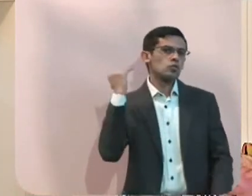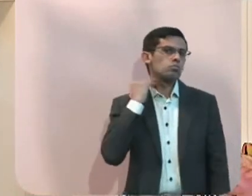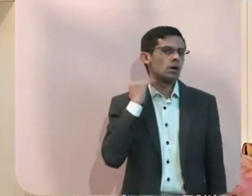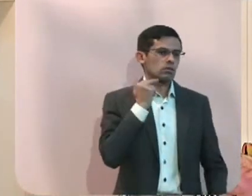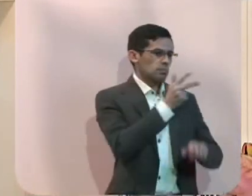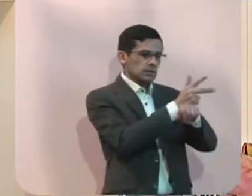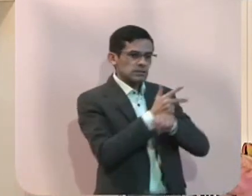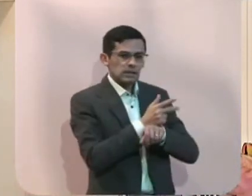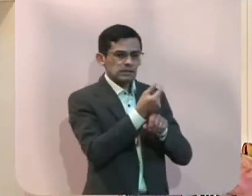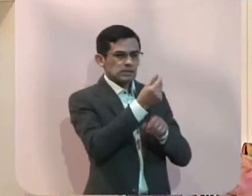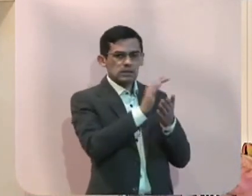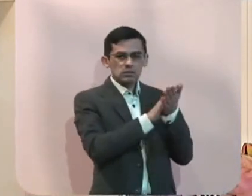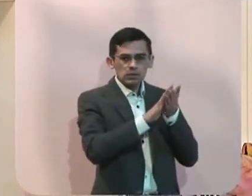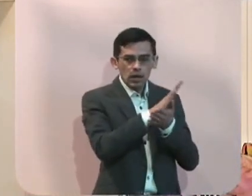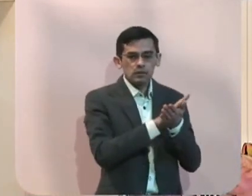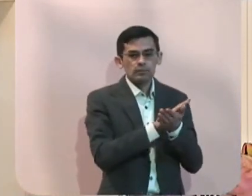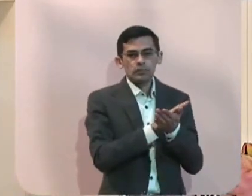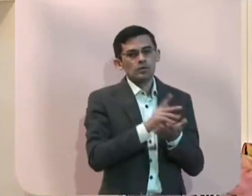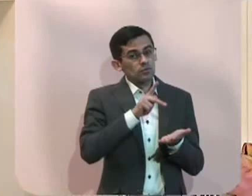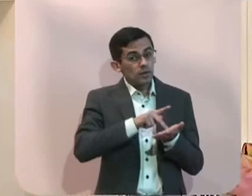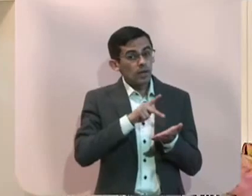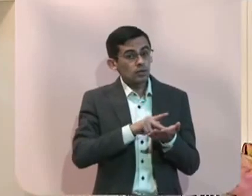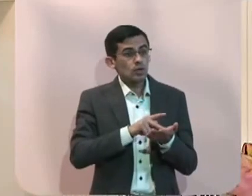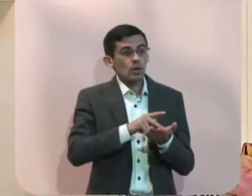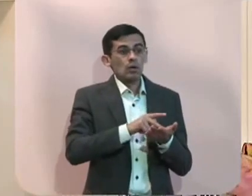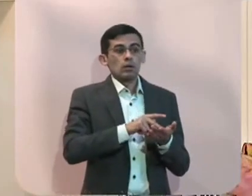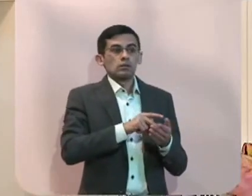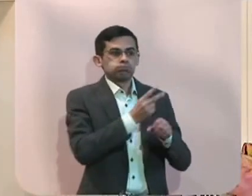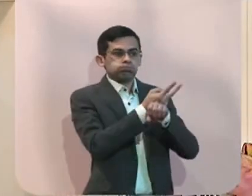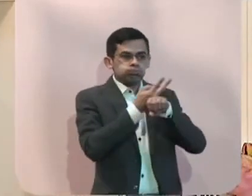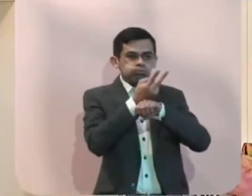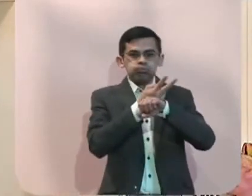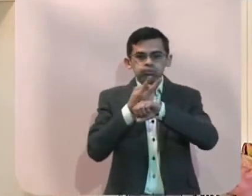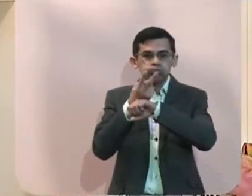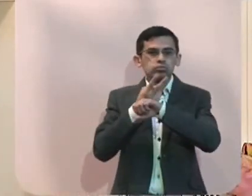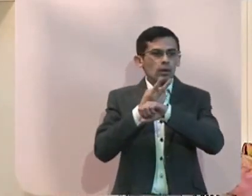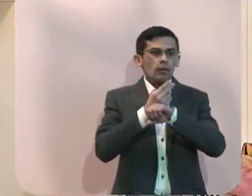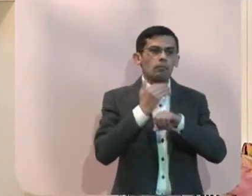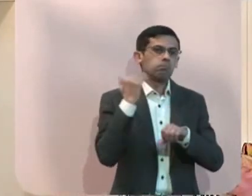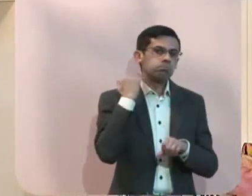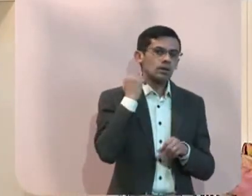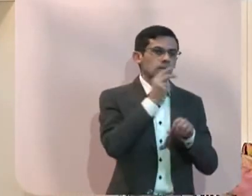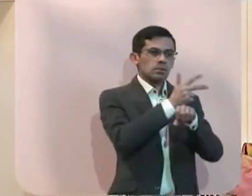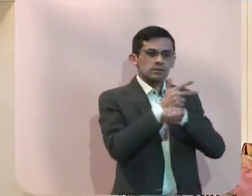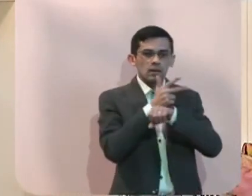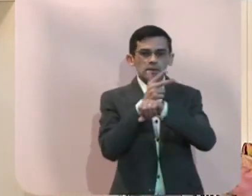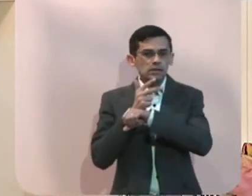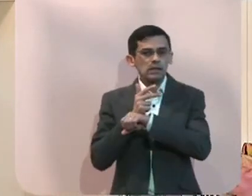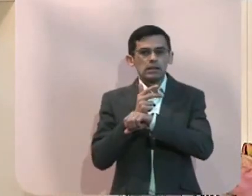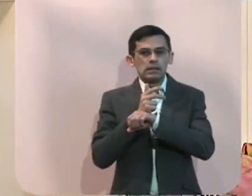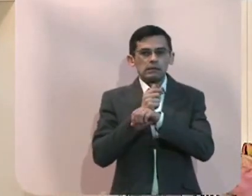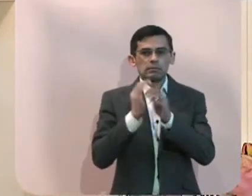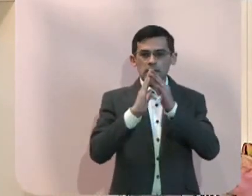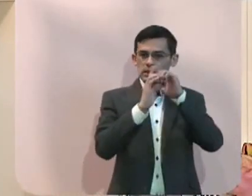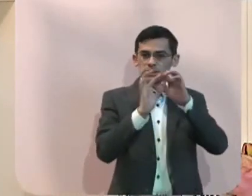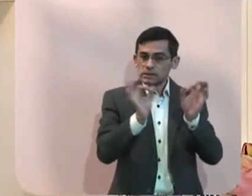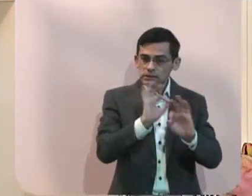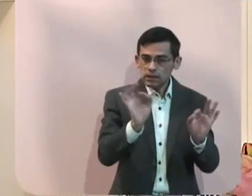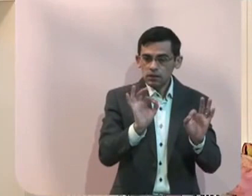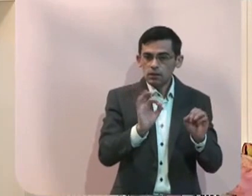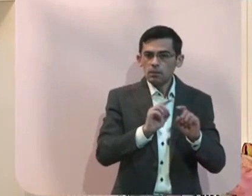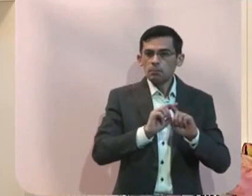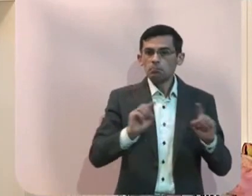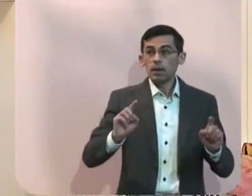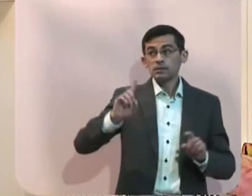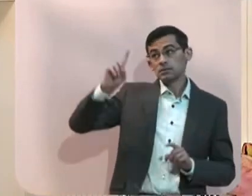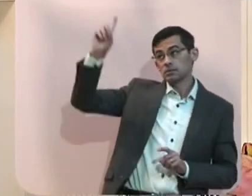nos emprestariam. E, de fato, nenhum banco no Brasil até então tinha feito nenhuma operação de crédito para nenhuma igreja.